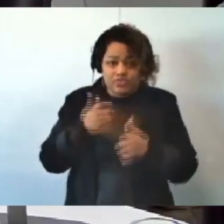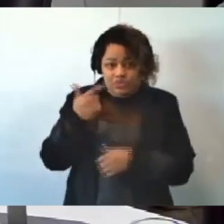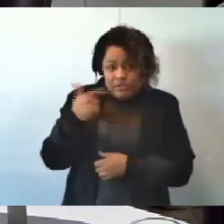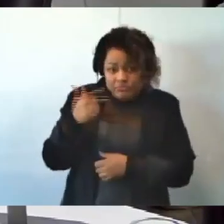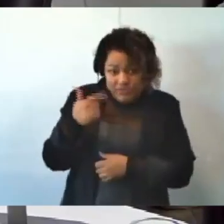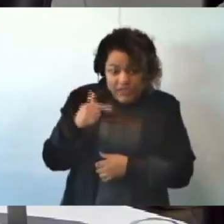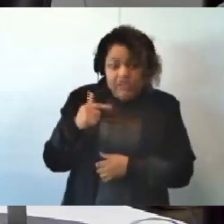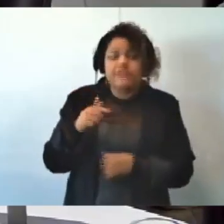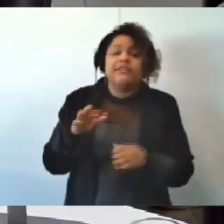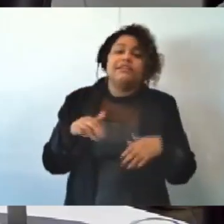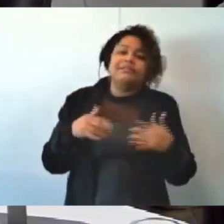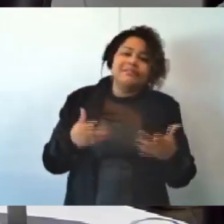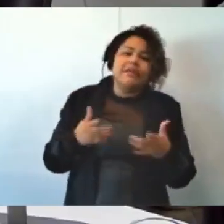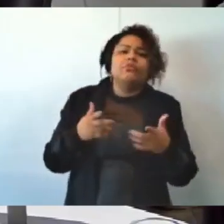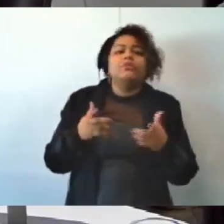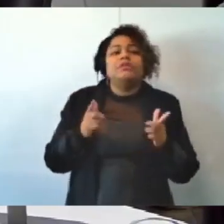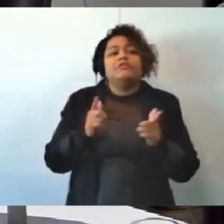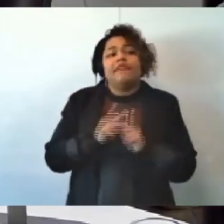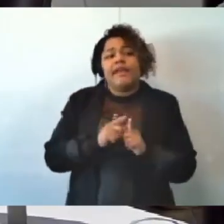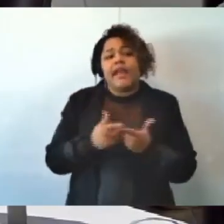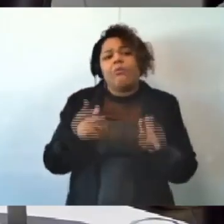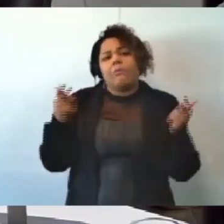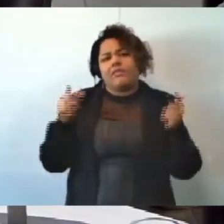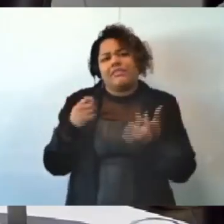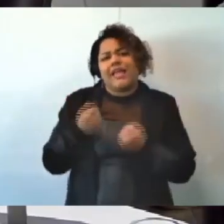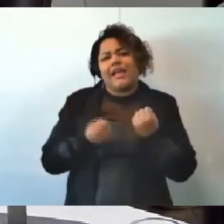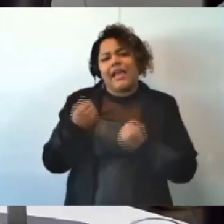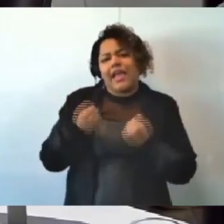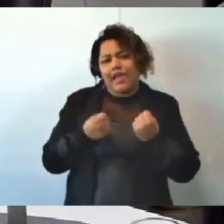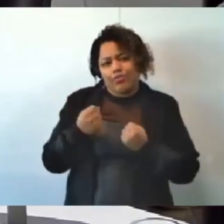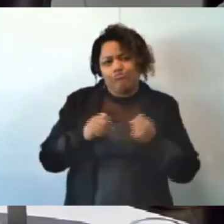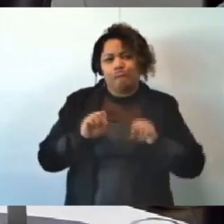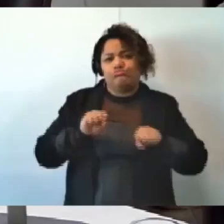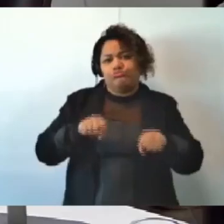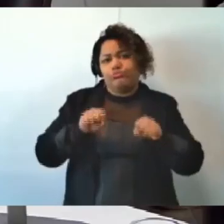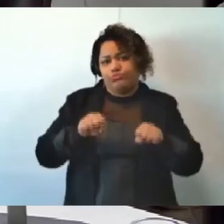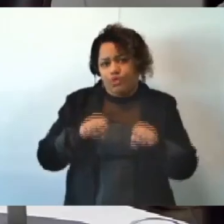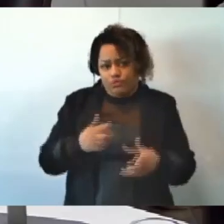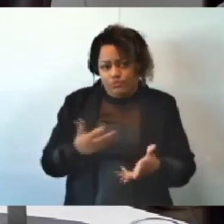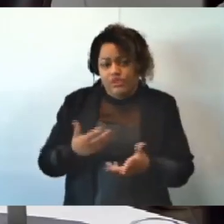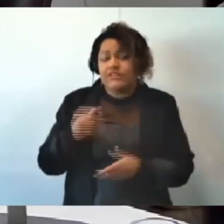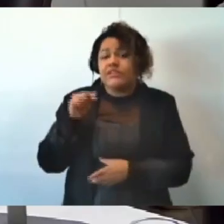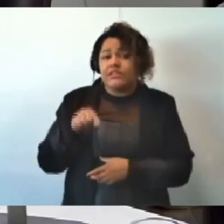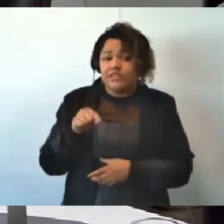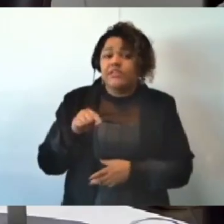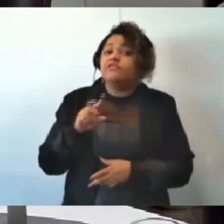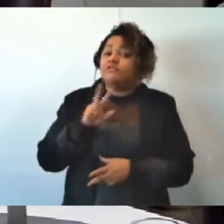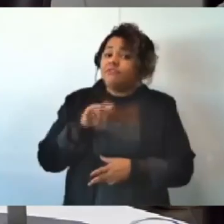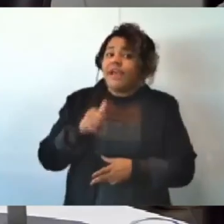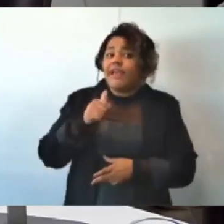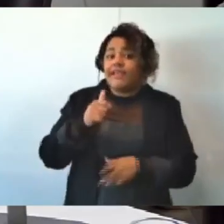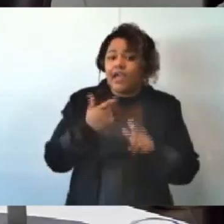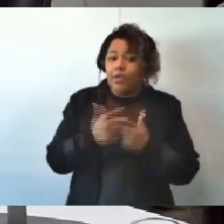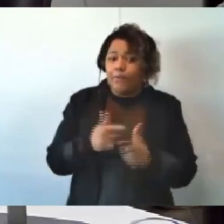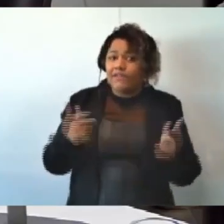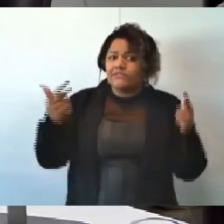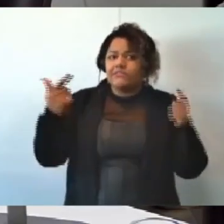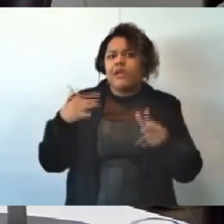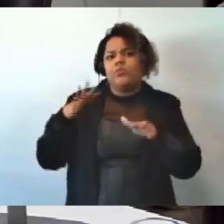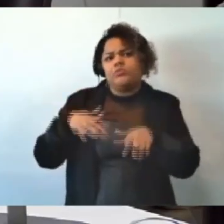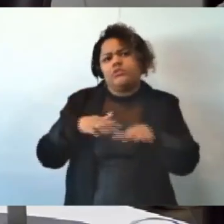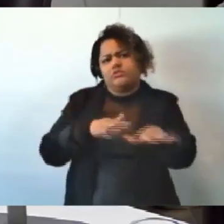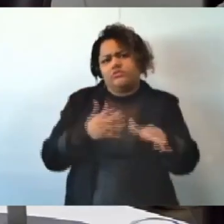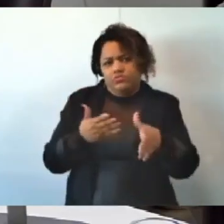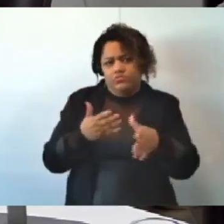não, vale lembrar cada dia, dia após dia, a rua Sapucaí, floresta em si, é um